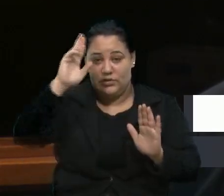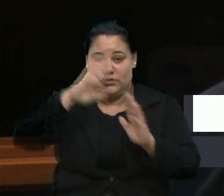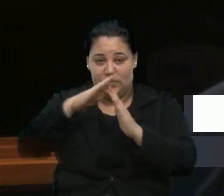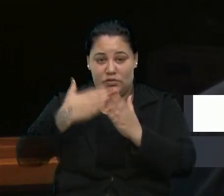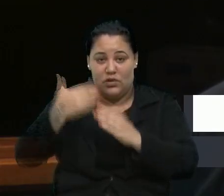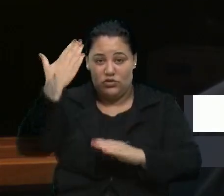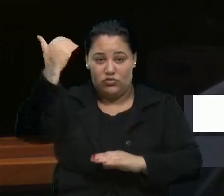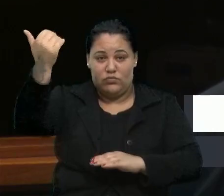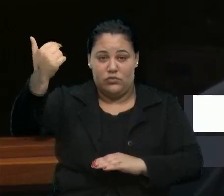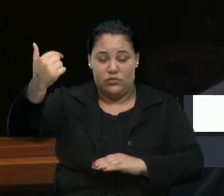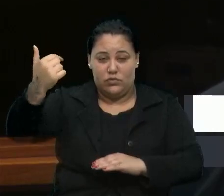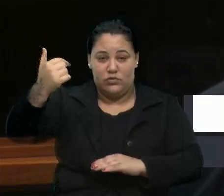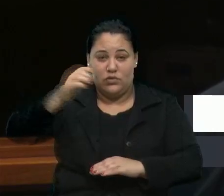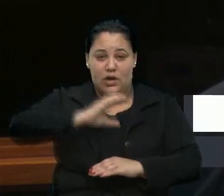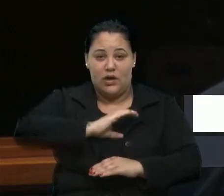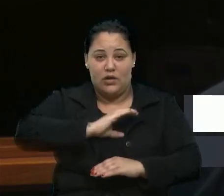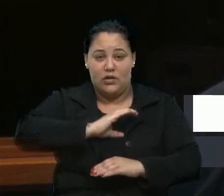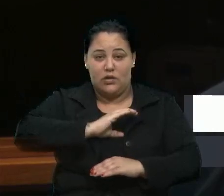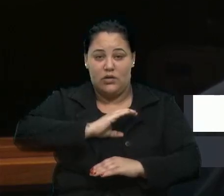pela